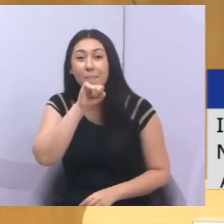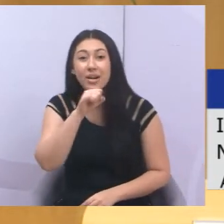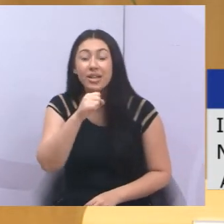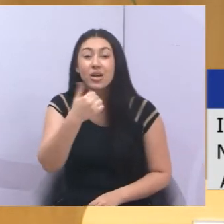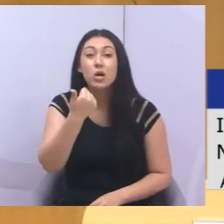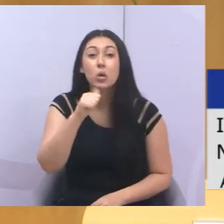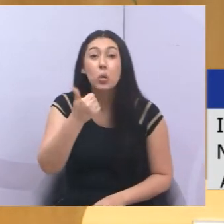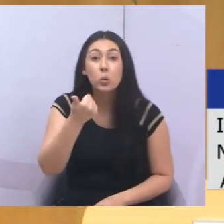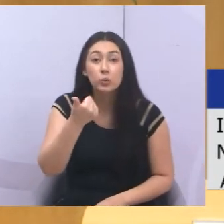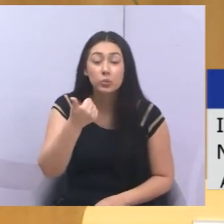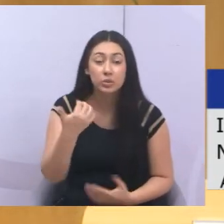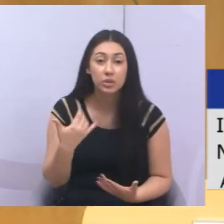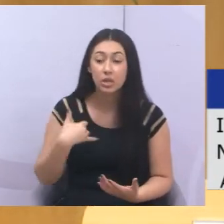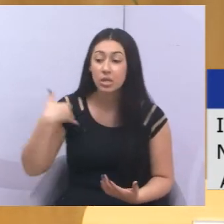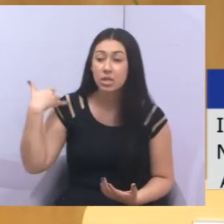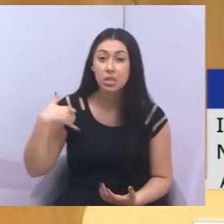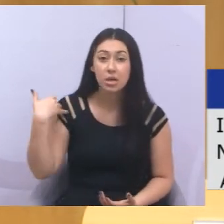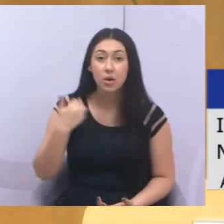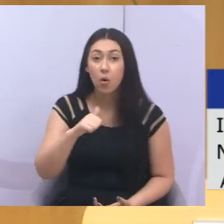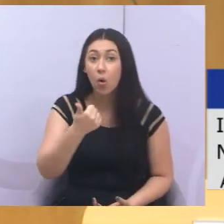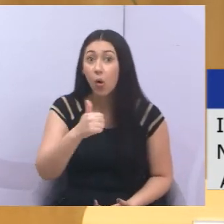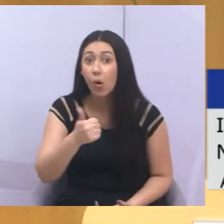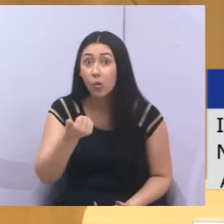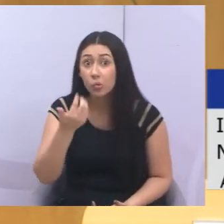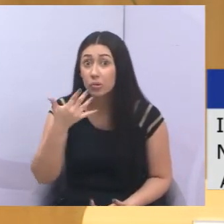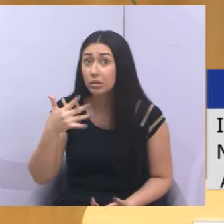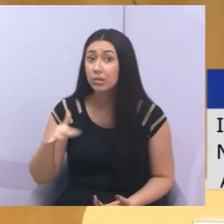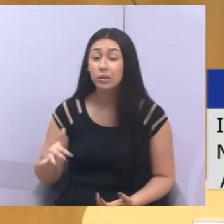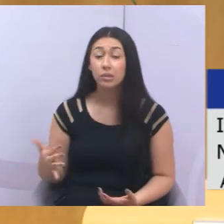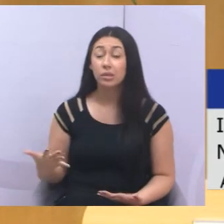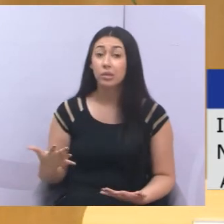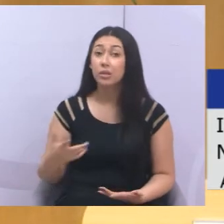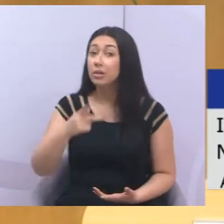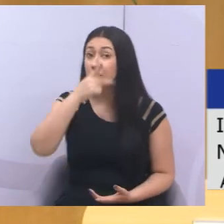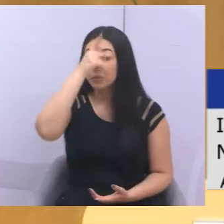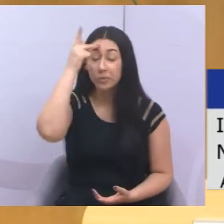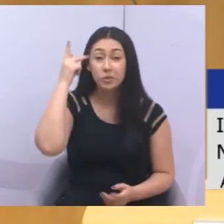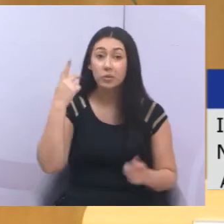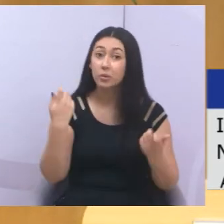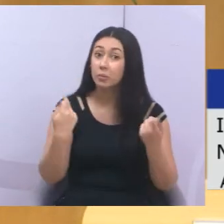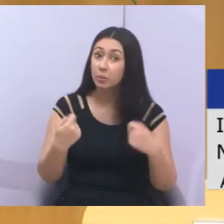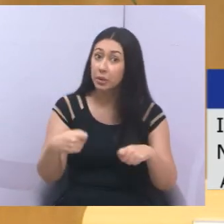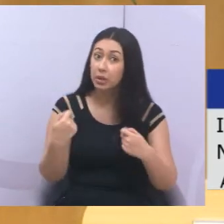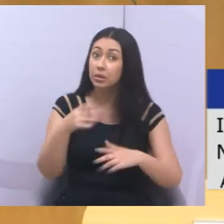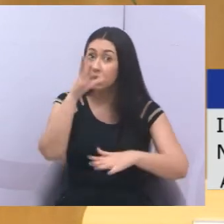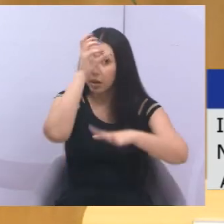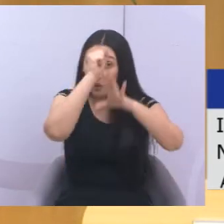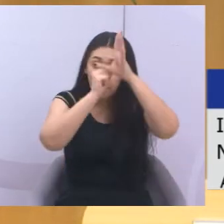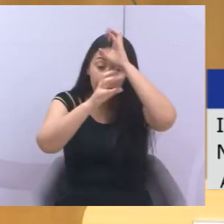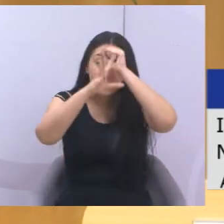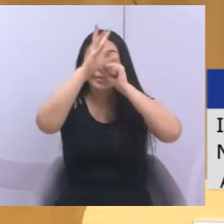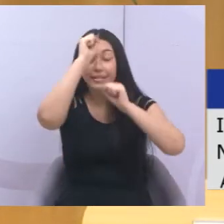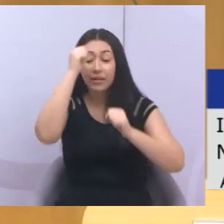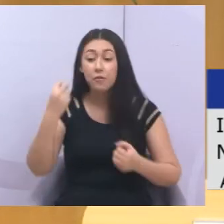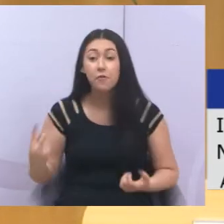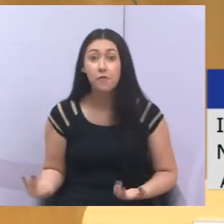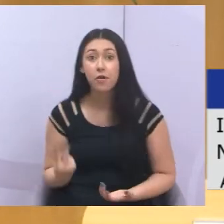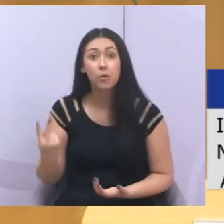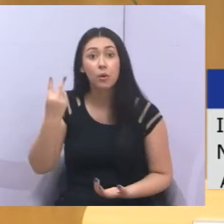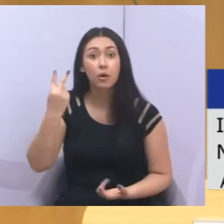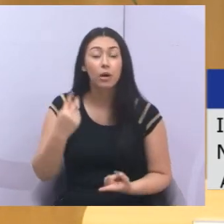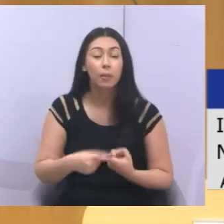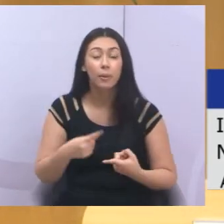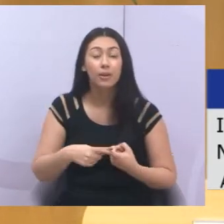É uma criança. As pessoas precisam aprender a ter valor, porque